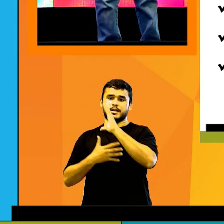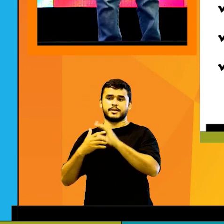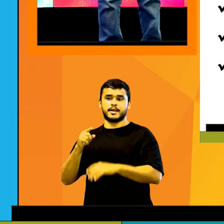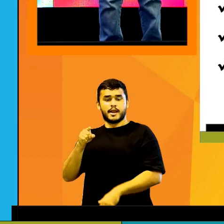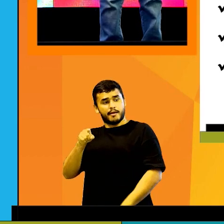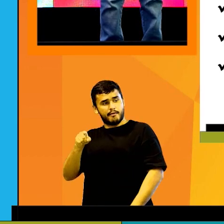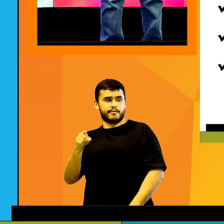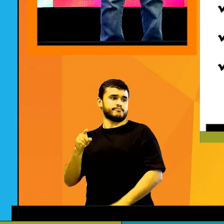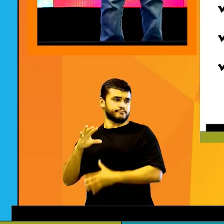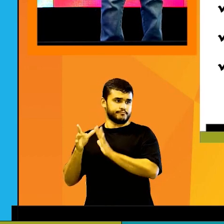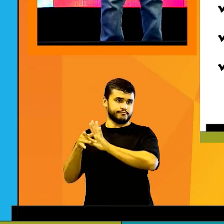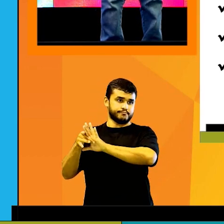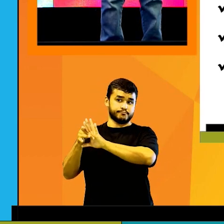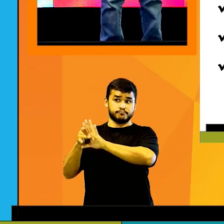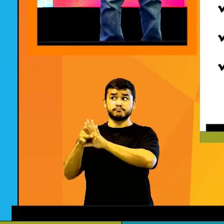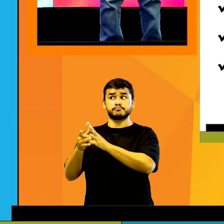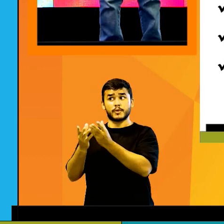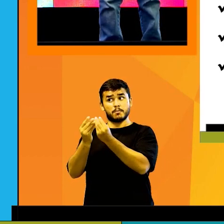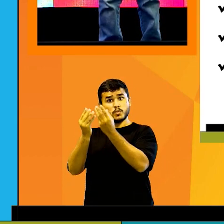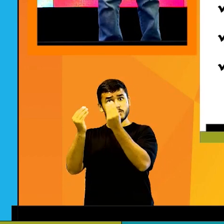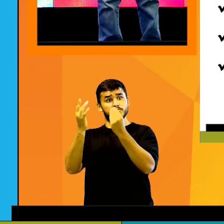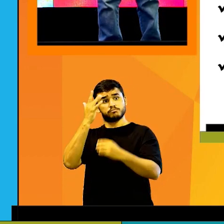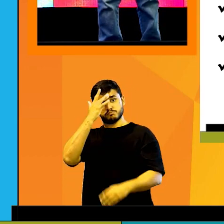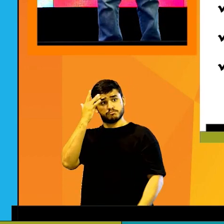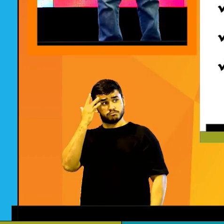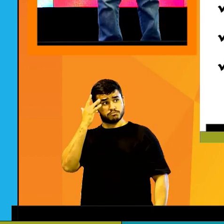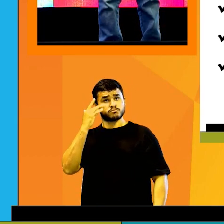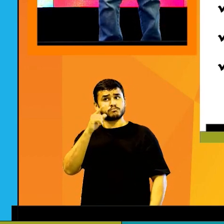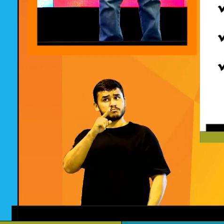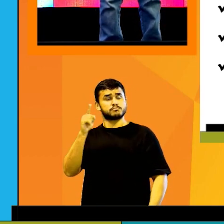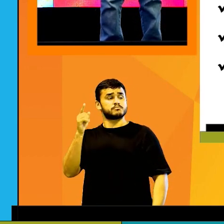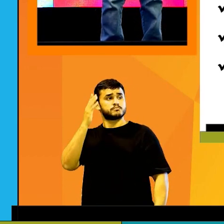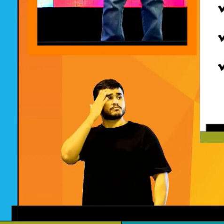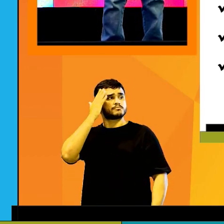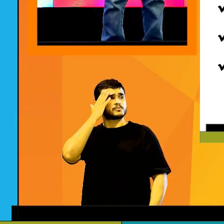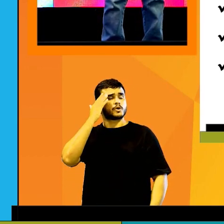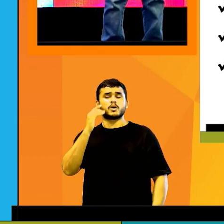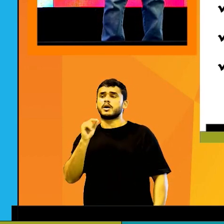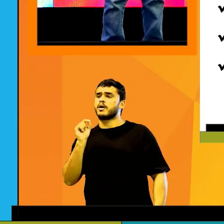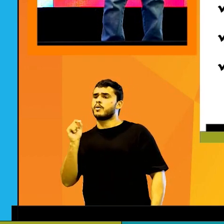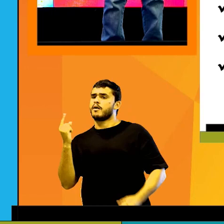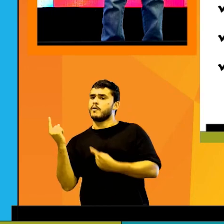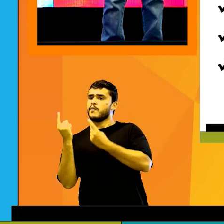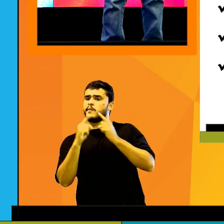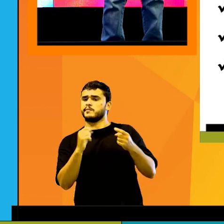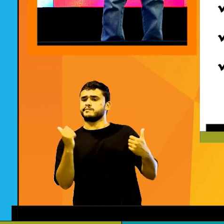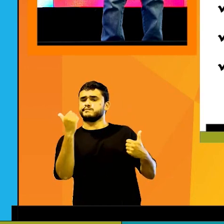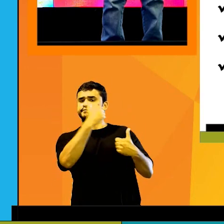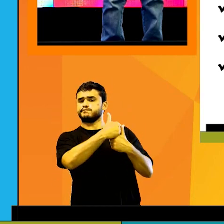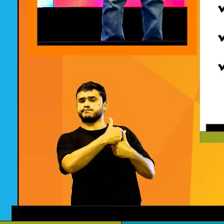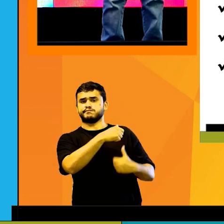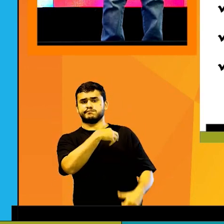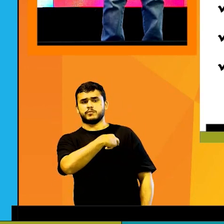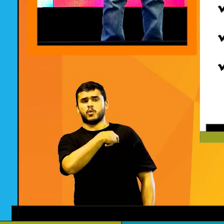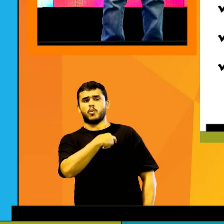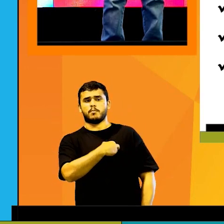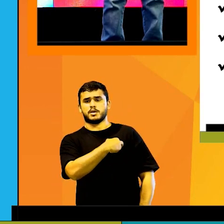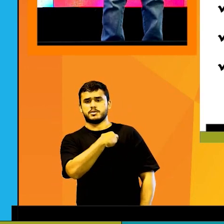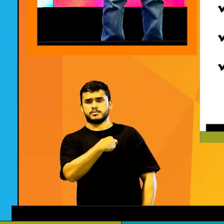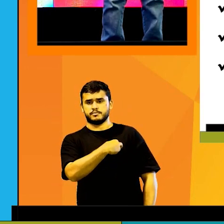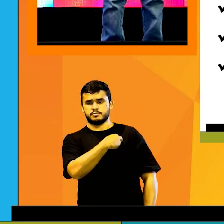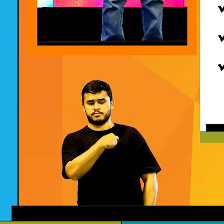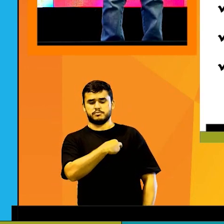conseguiu formar um bom público, tornou-se uma escola de grande sucesso, substituindo a escola romântica.